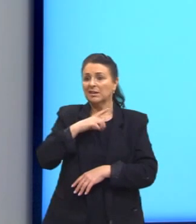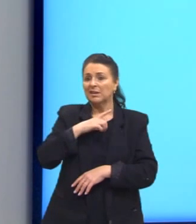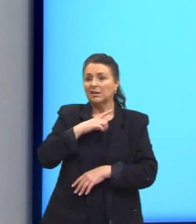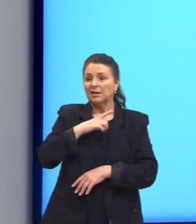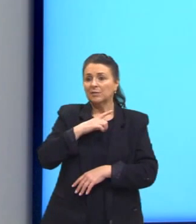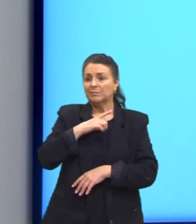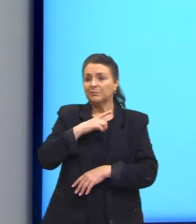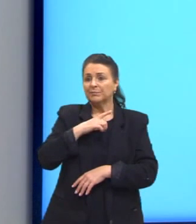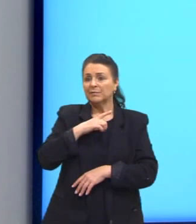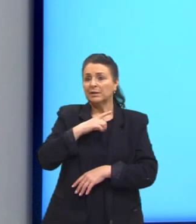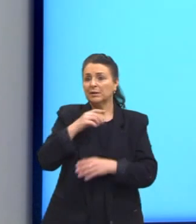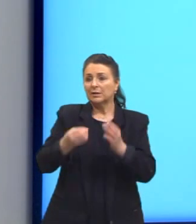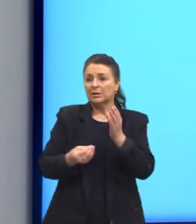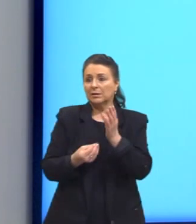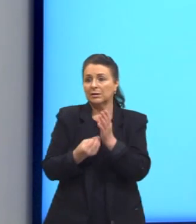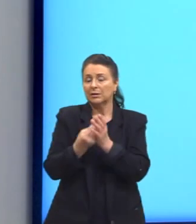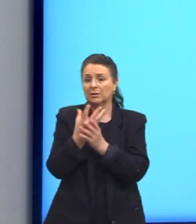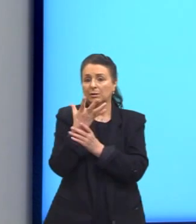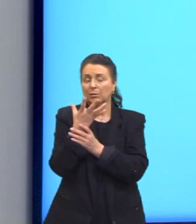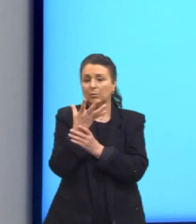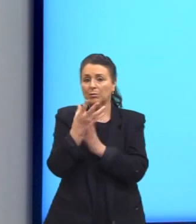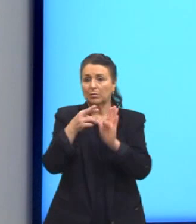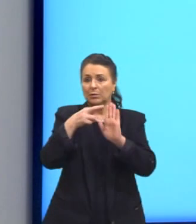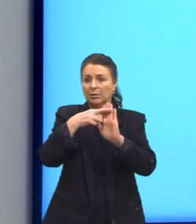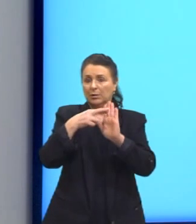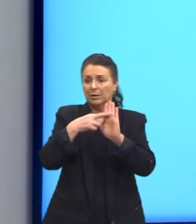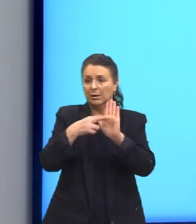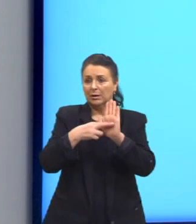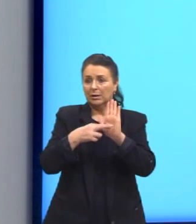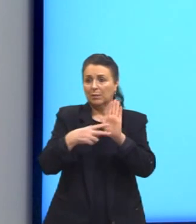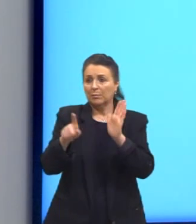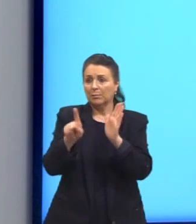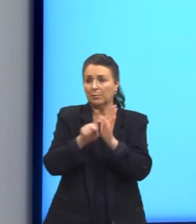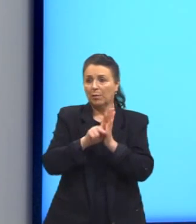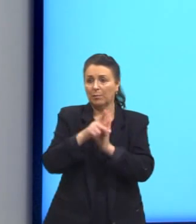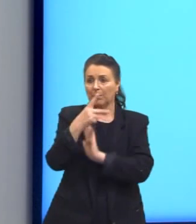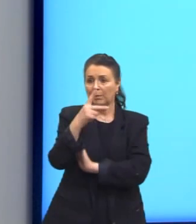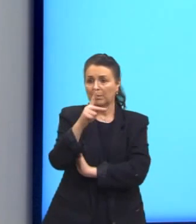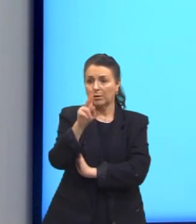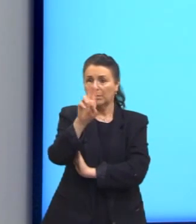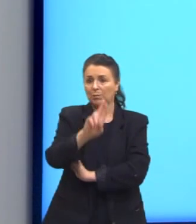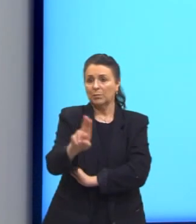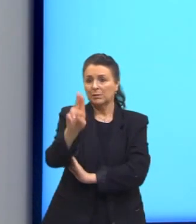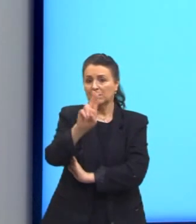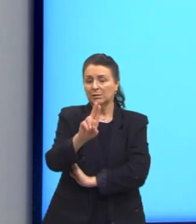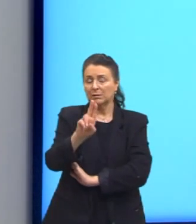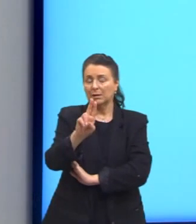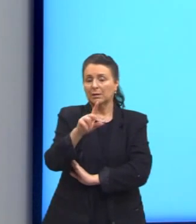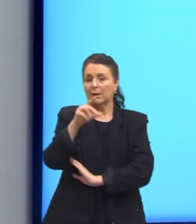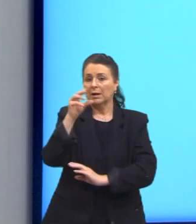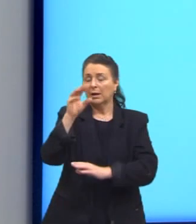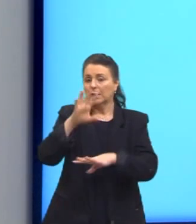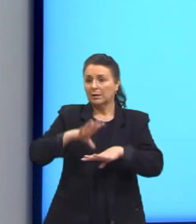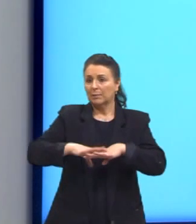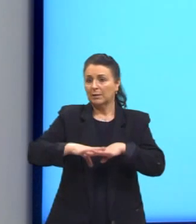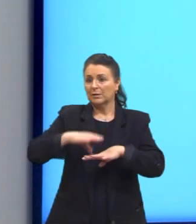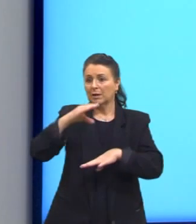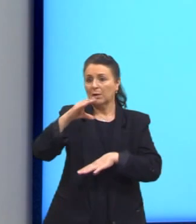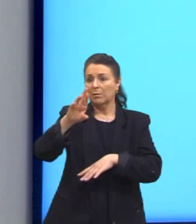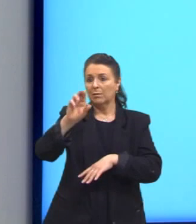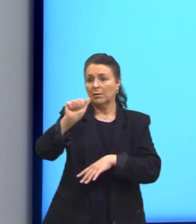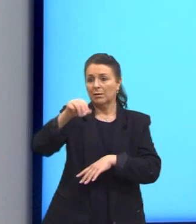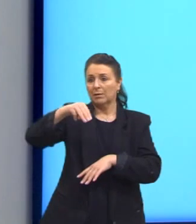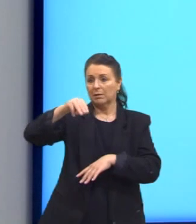outra regrinha que a gente chama de regra de Cramer, né? Que é utilizada na matemática. Então, ele publicou a solução